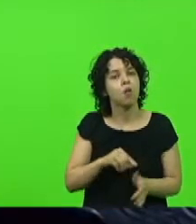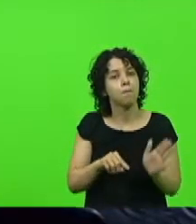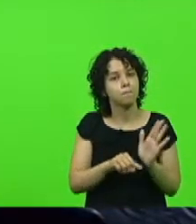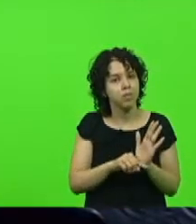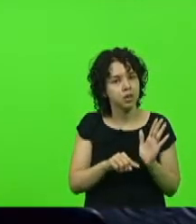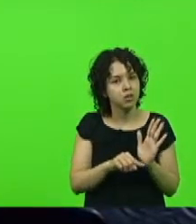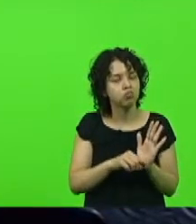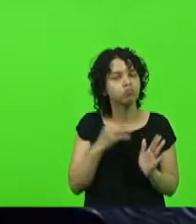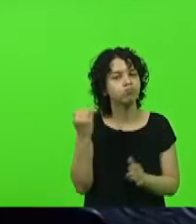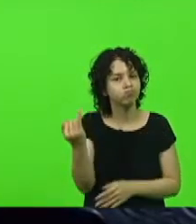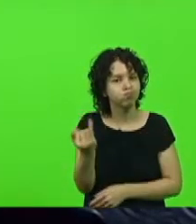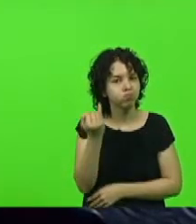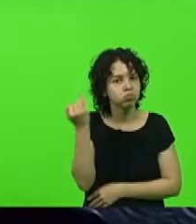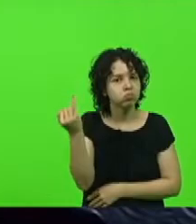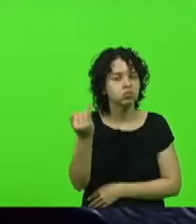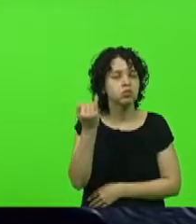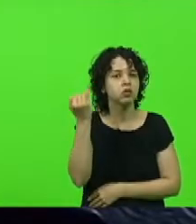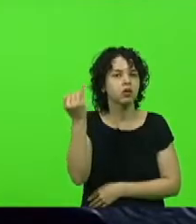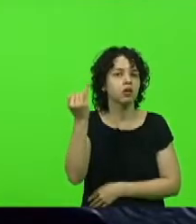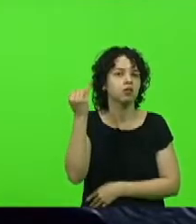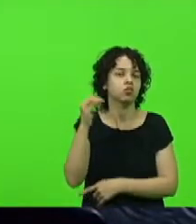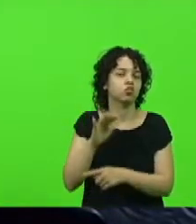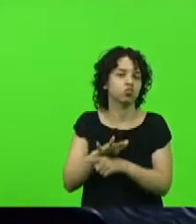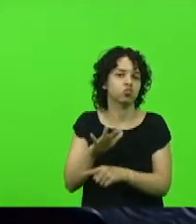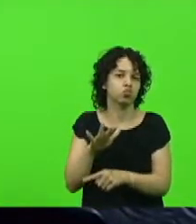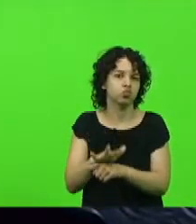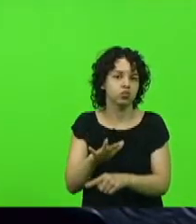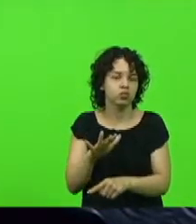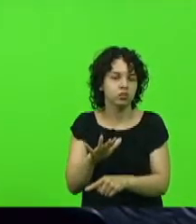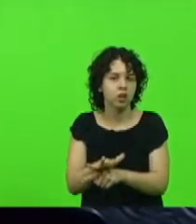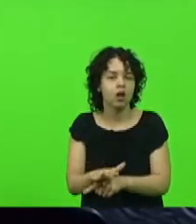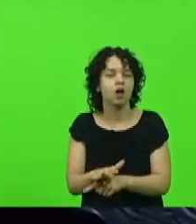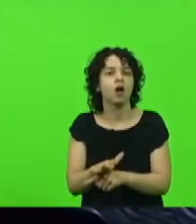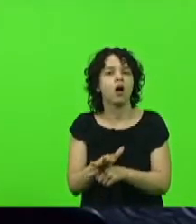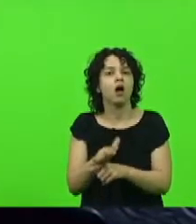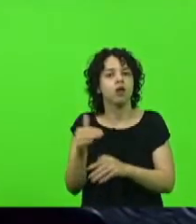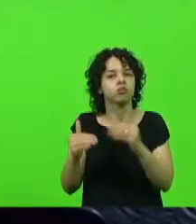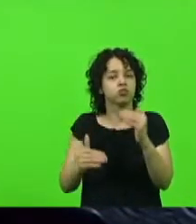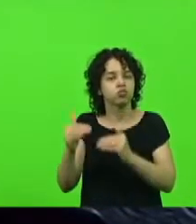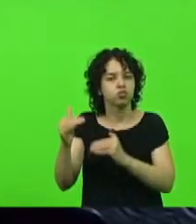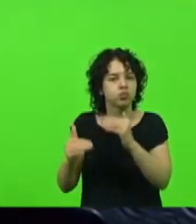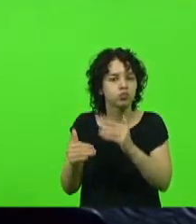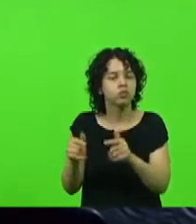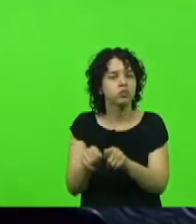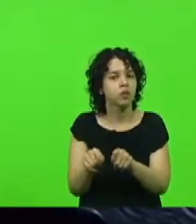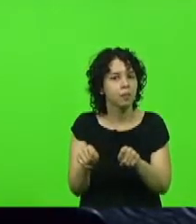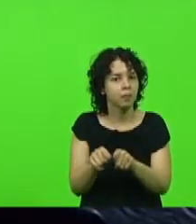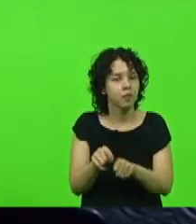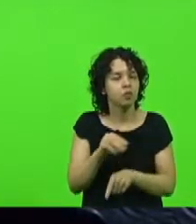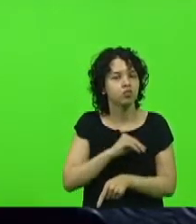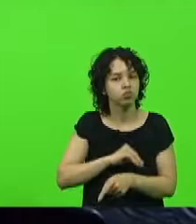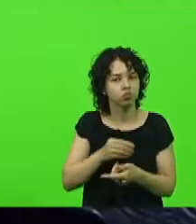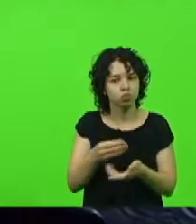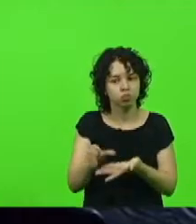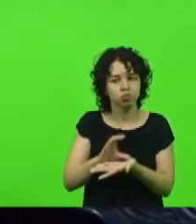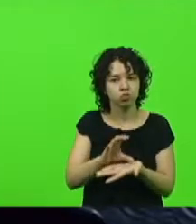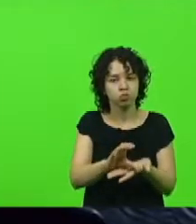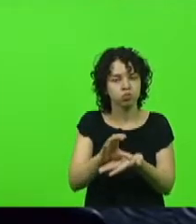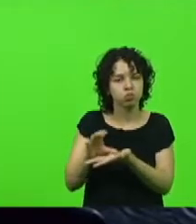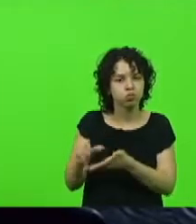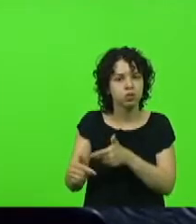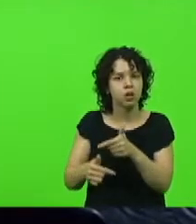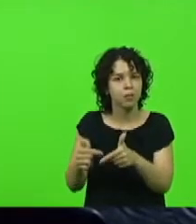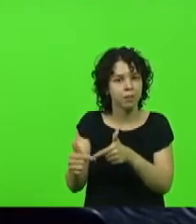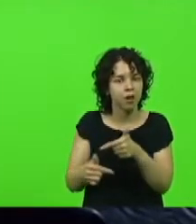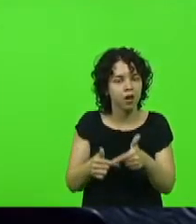na atenuação da desigualdade e na distribuição de rendimentos no mercado de trabalho. Então, fica aqui o registro, senhor presidente, que vai chegar a esta